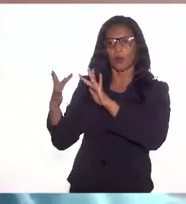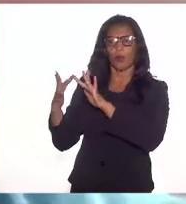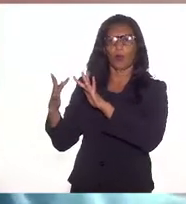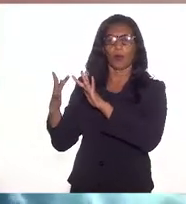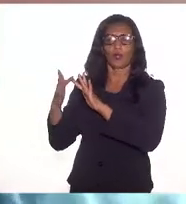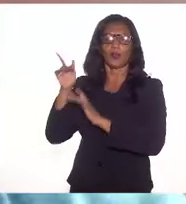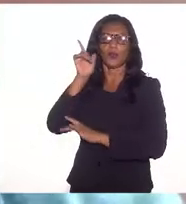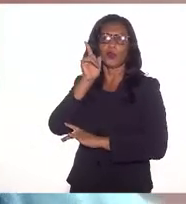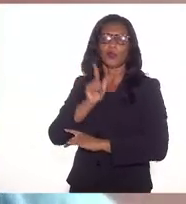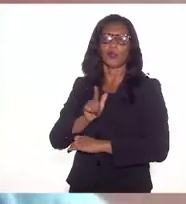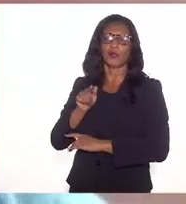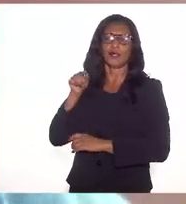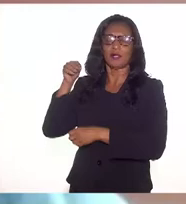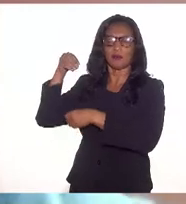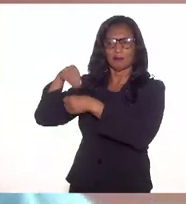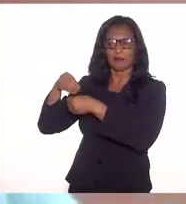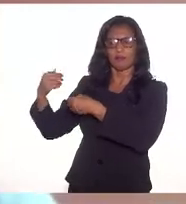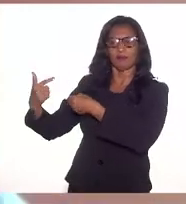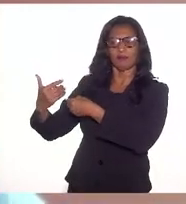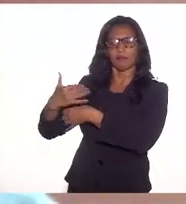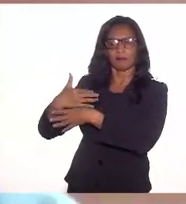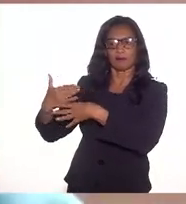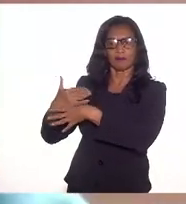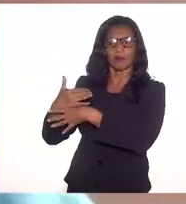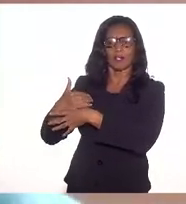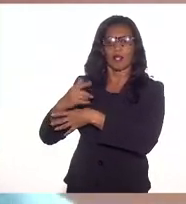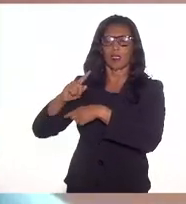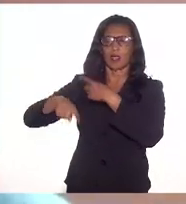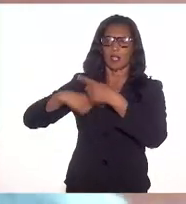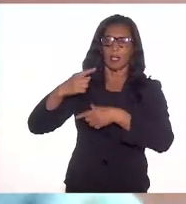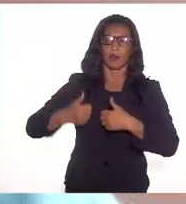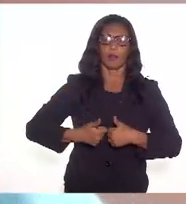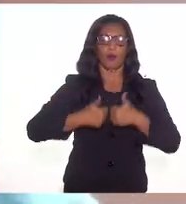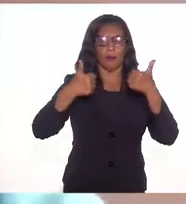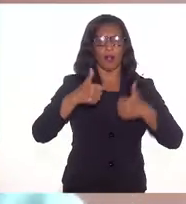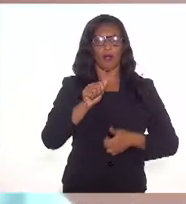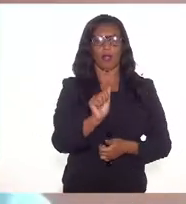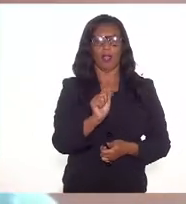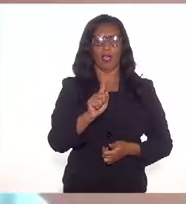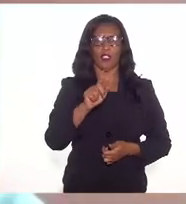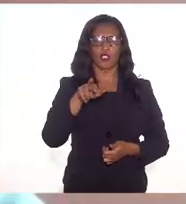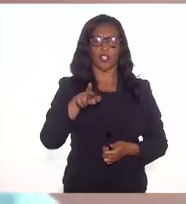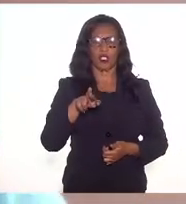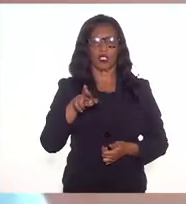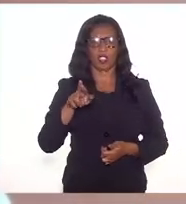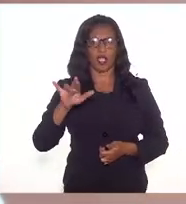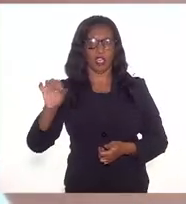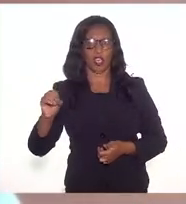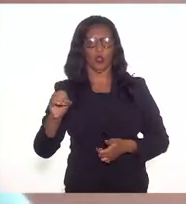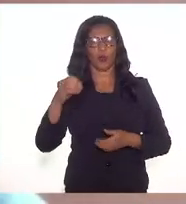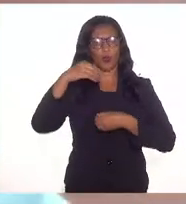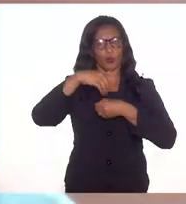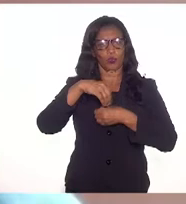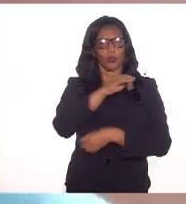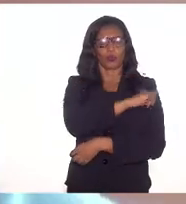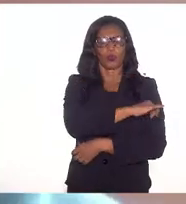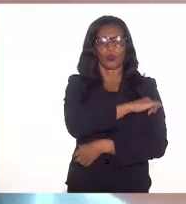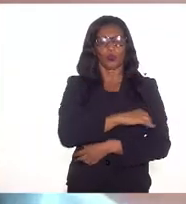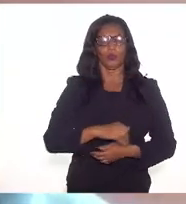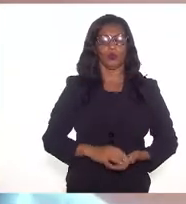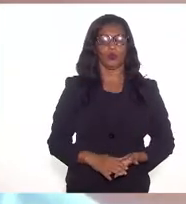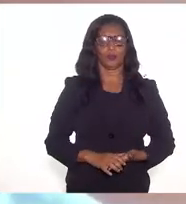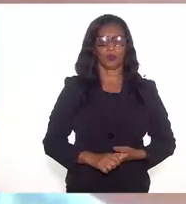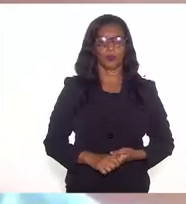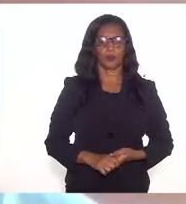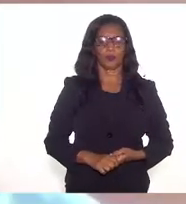na cidade e depois a gente consiga atender melhor na AGRIU, na cidade do Rio de Janeiro. Vou passar